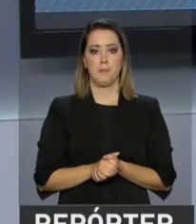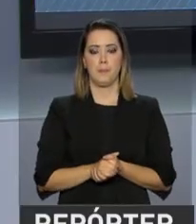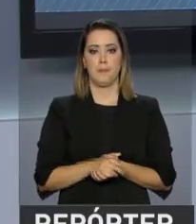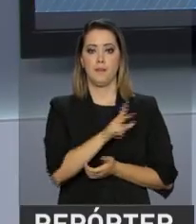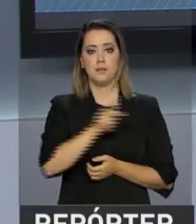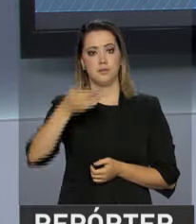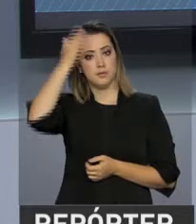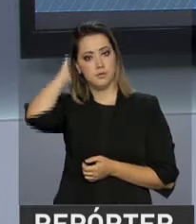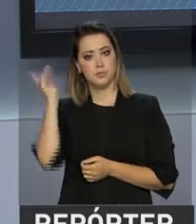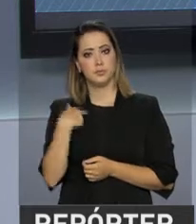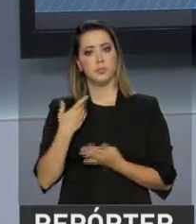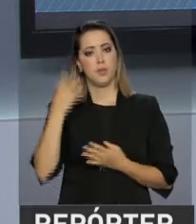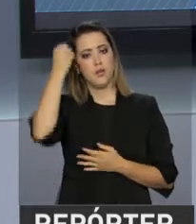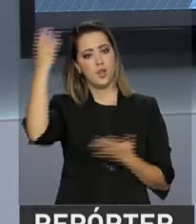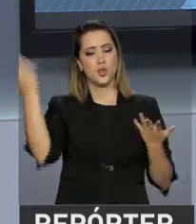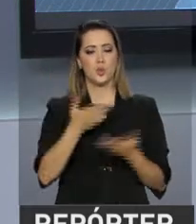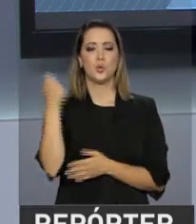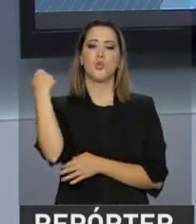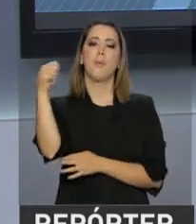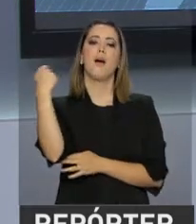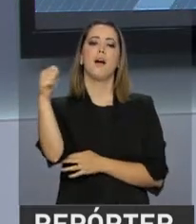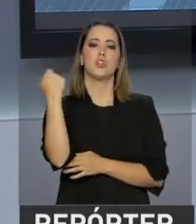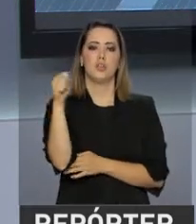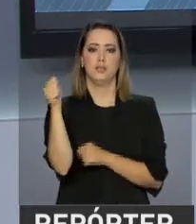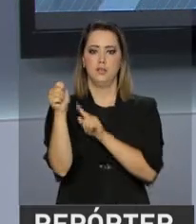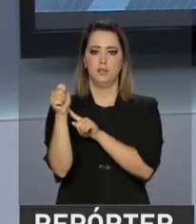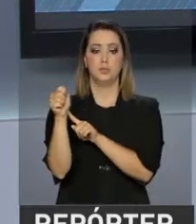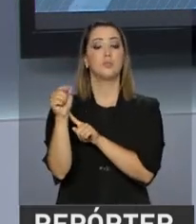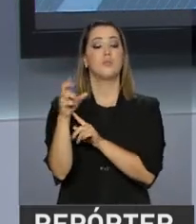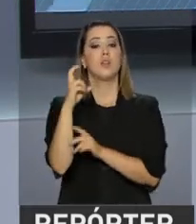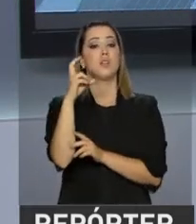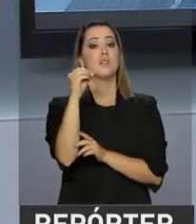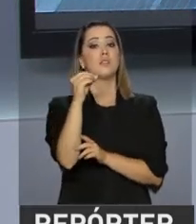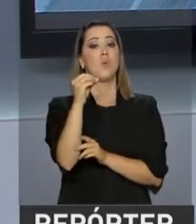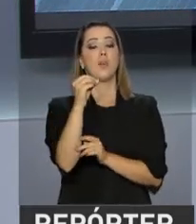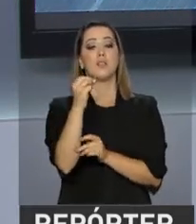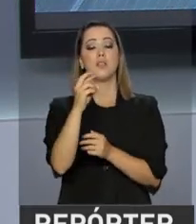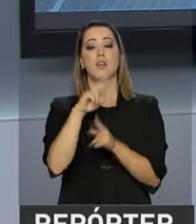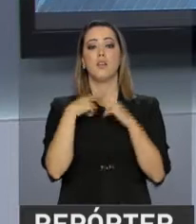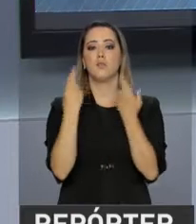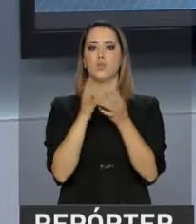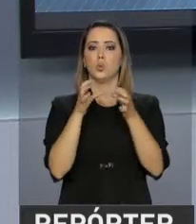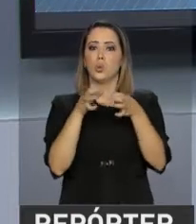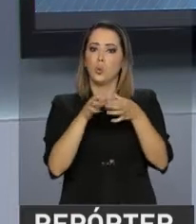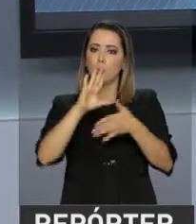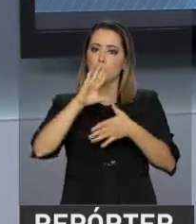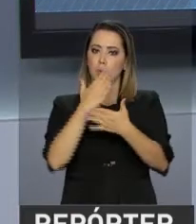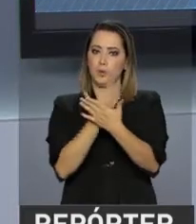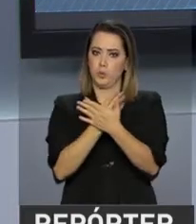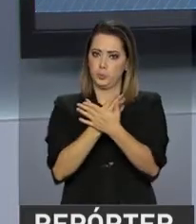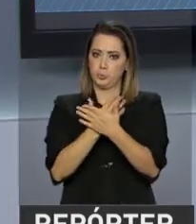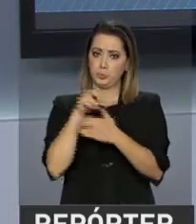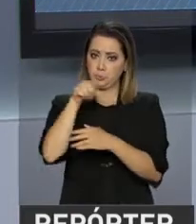embarca ainda hoje para mendonça na argentina onde será realizada a 50ª cúpula do mercosul nessa reunião